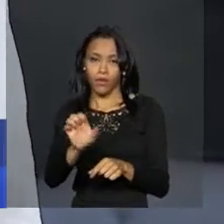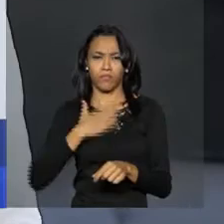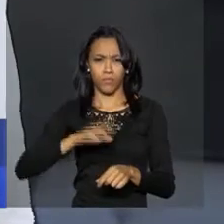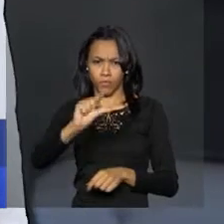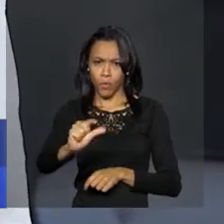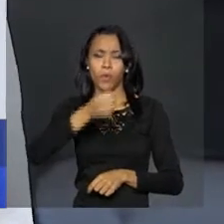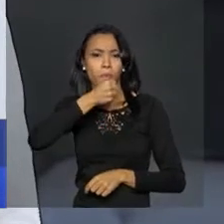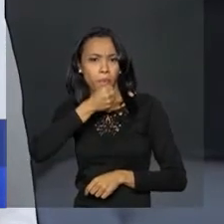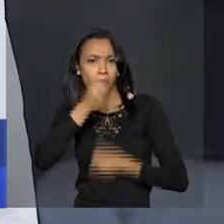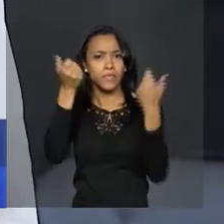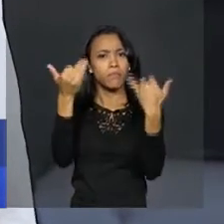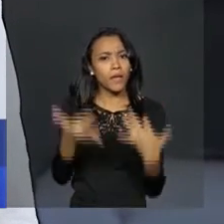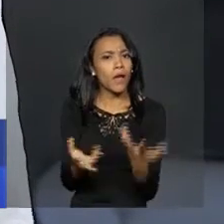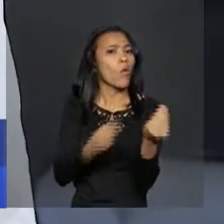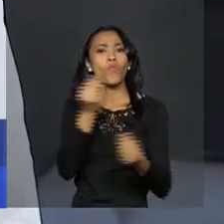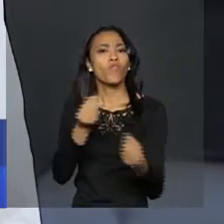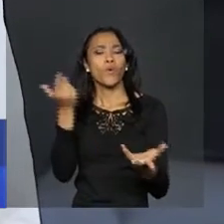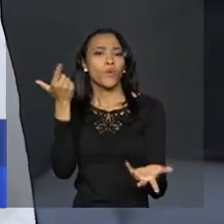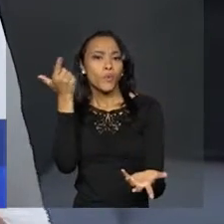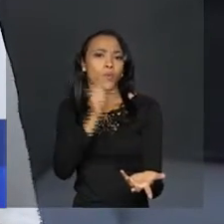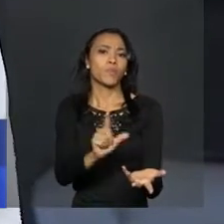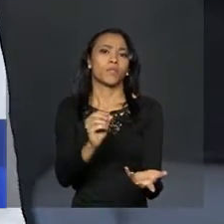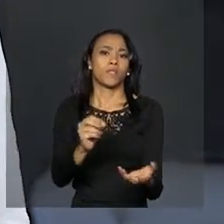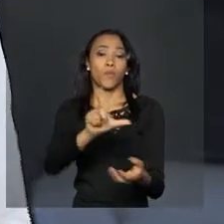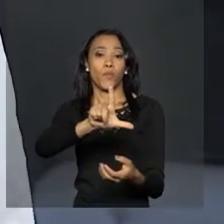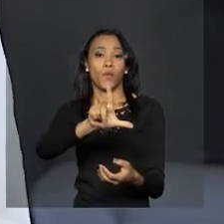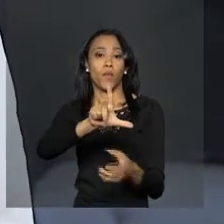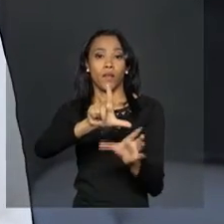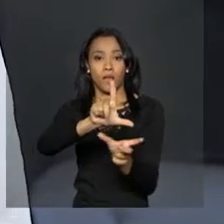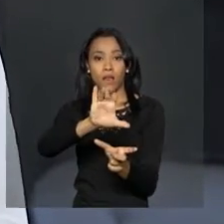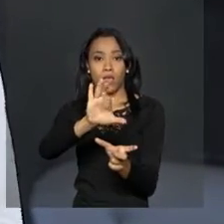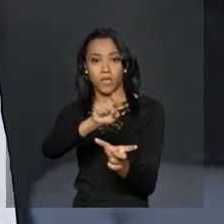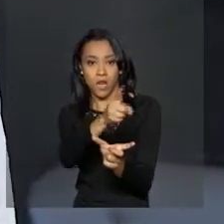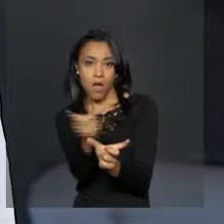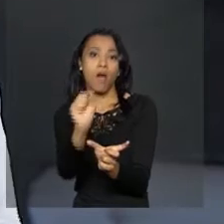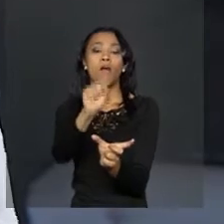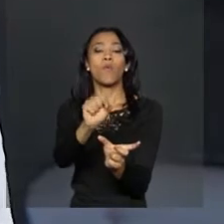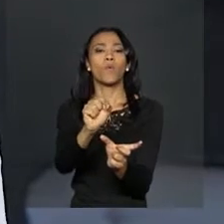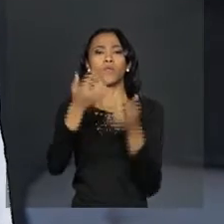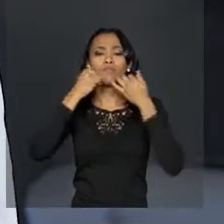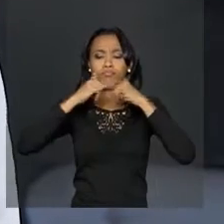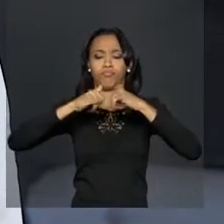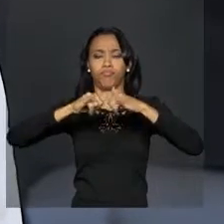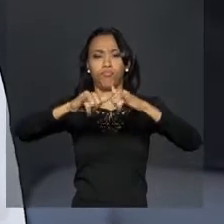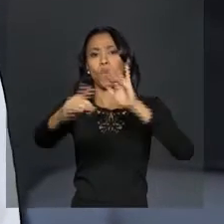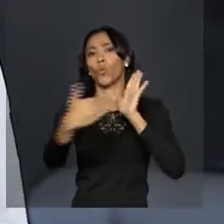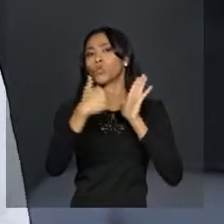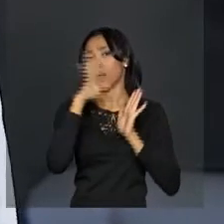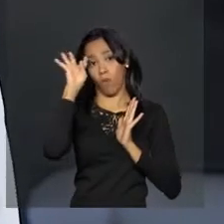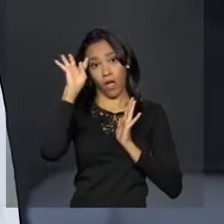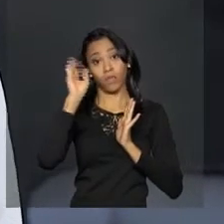para explicar os resultados dos leilões de transmissão, das linhas de transmissão de energia realizados na última quarta-feira. O